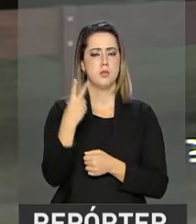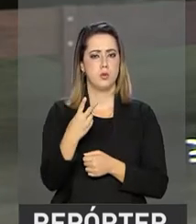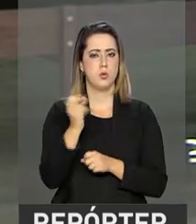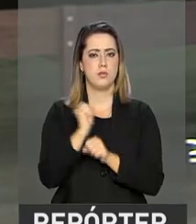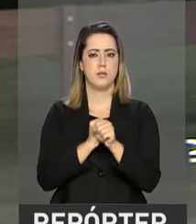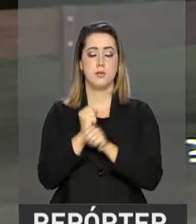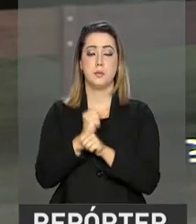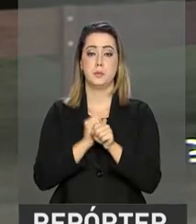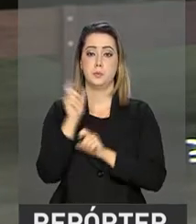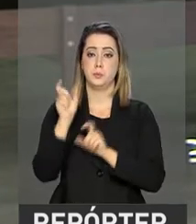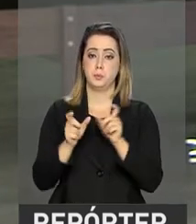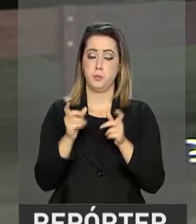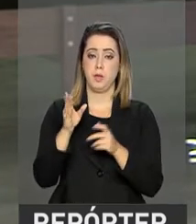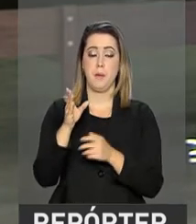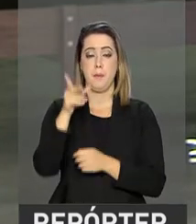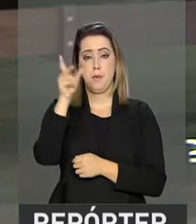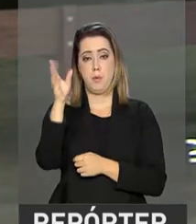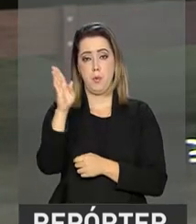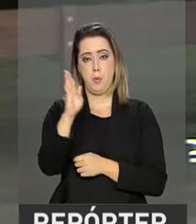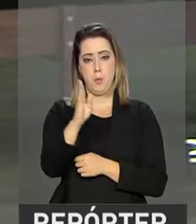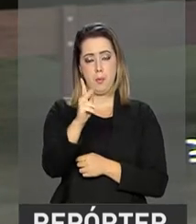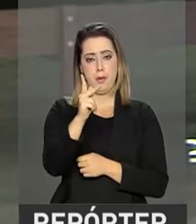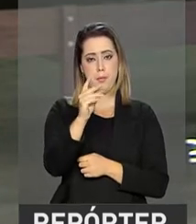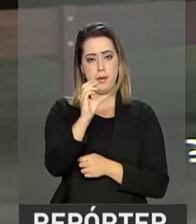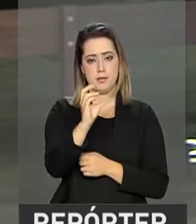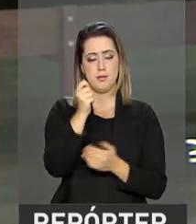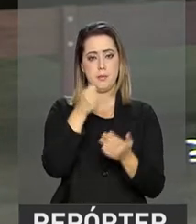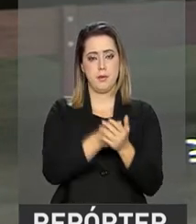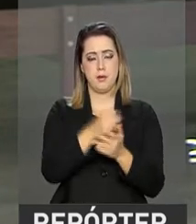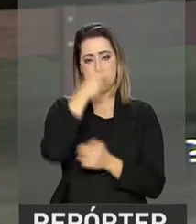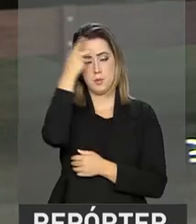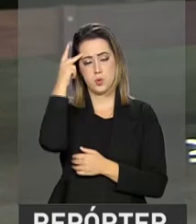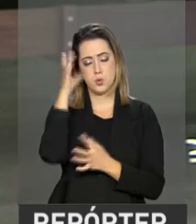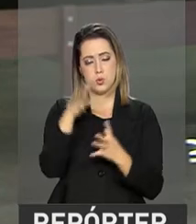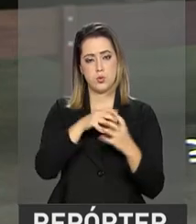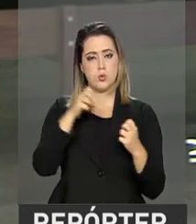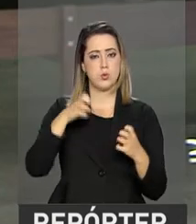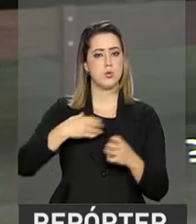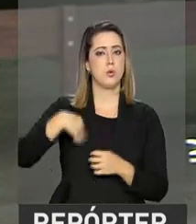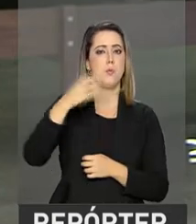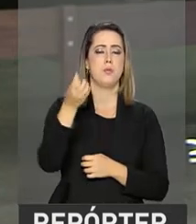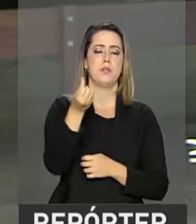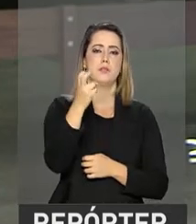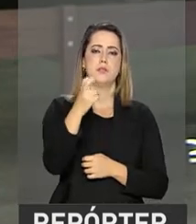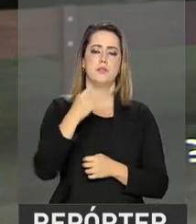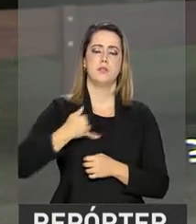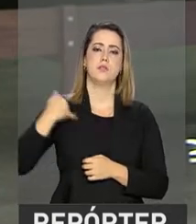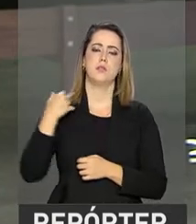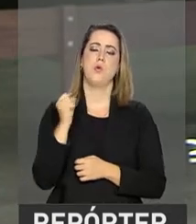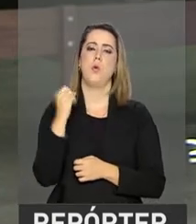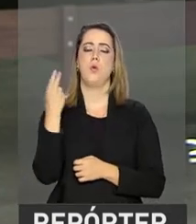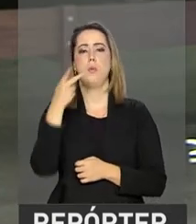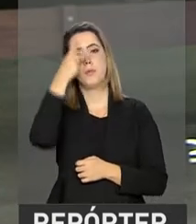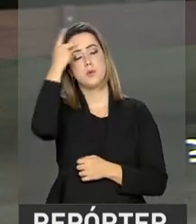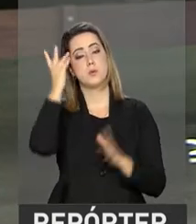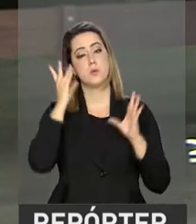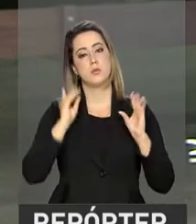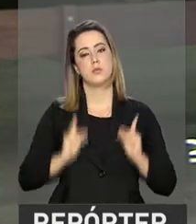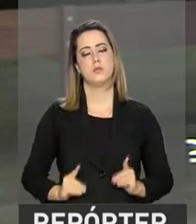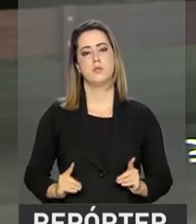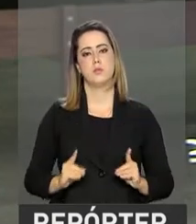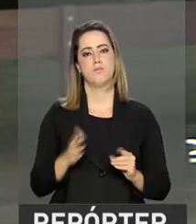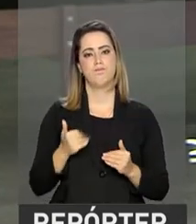o benefício de prestação continuada é pago para idosos com mais de 65 anos ou pessoas com deficiência